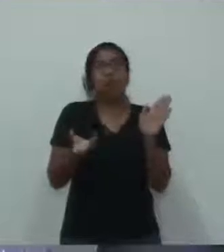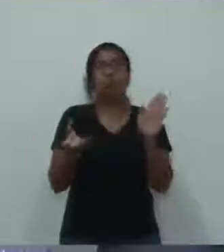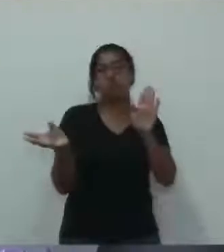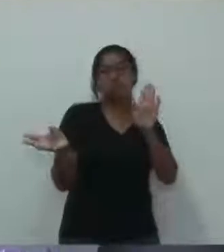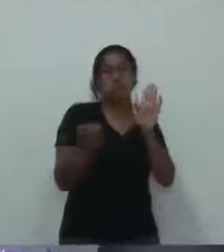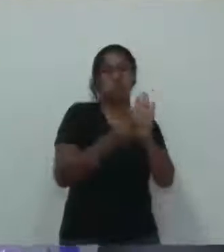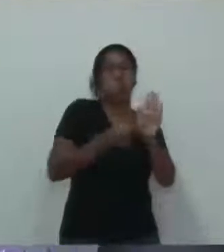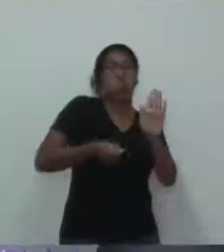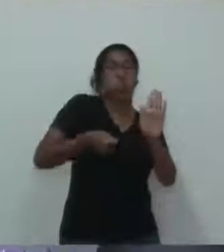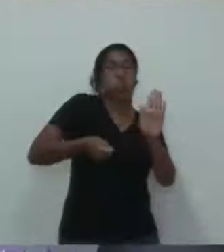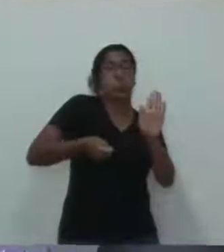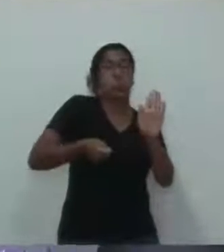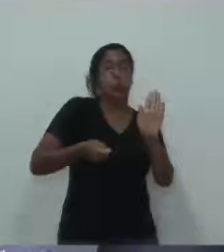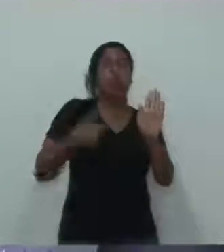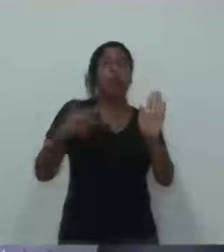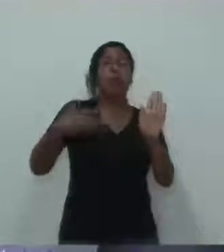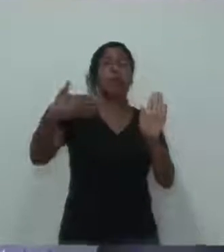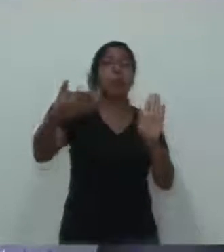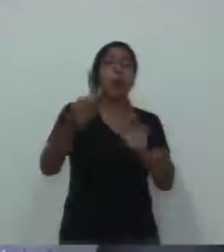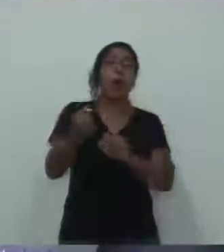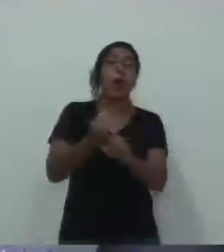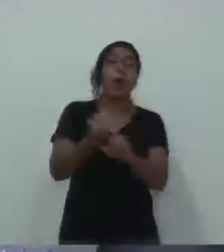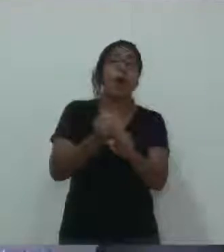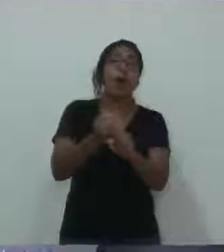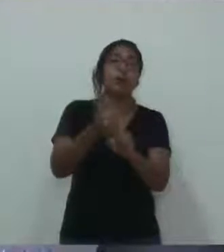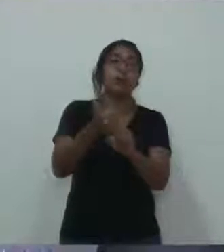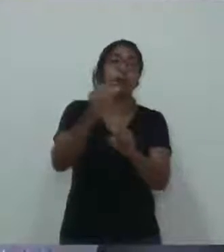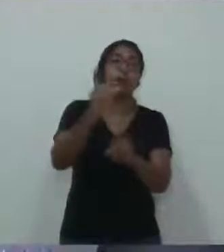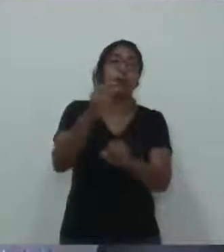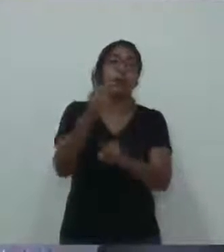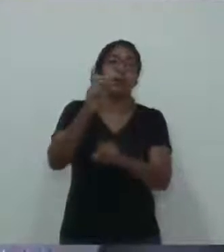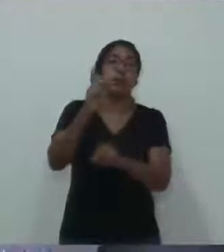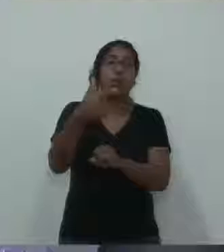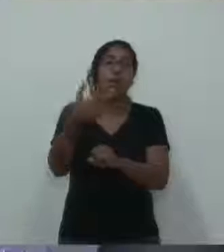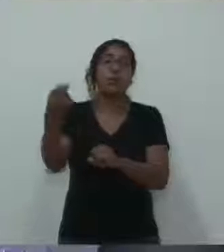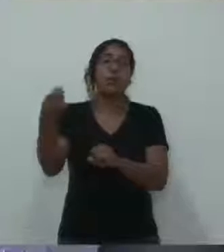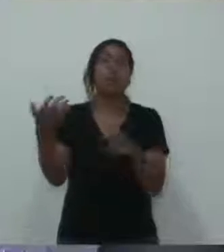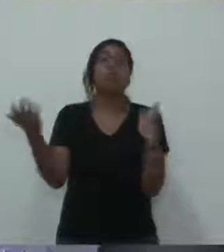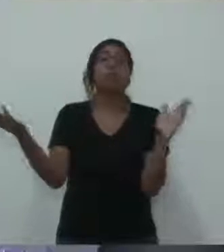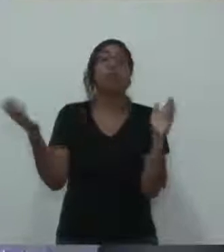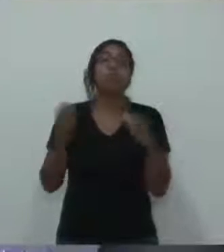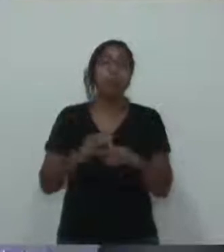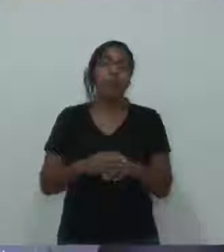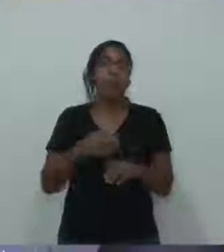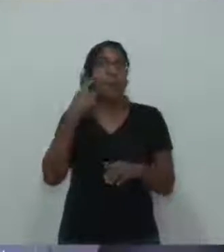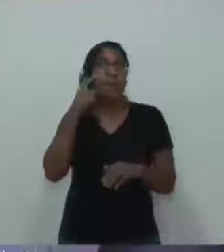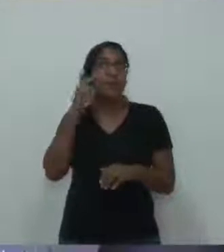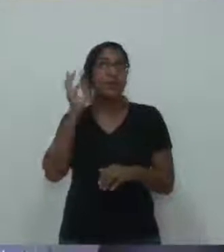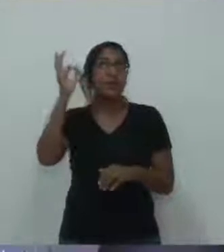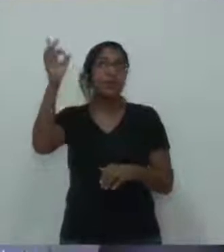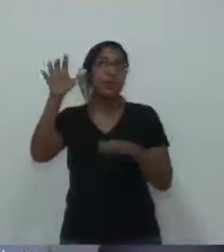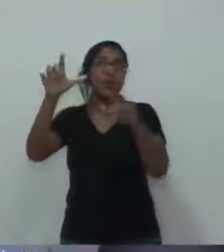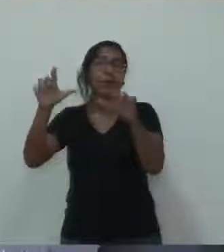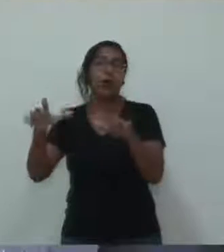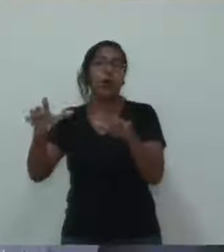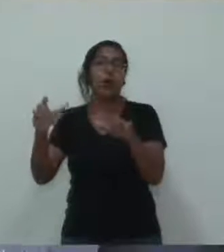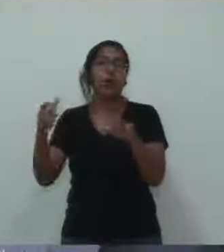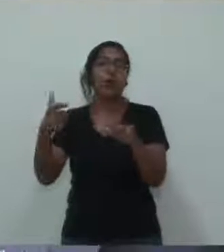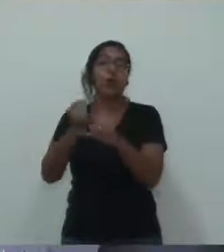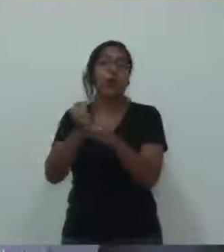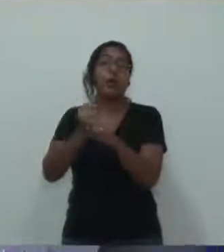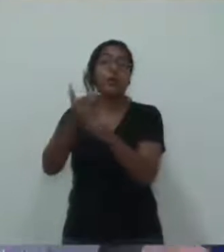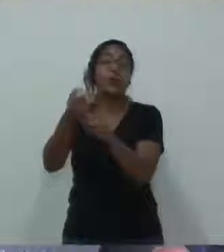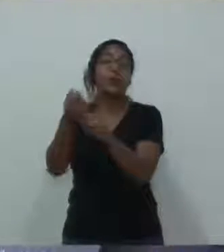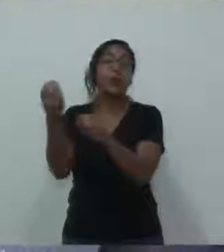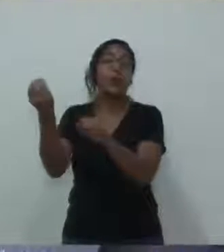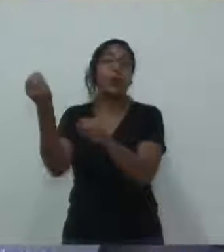no amanhã, nós estamos pensando em 10, 15, 20 anos. Né? Como será naquela região daqui 20 anos? É isso que nós temos que